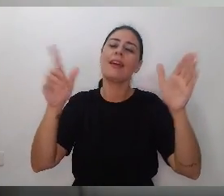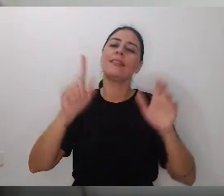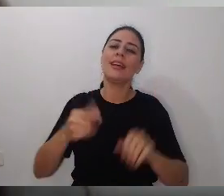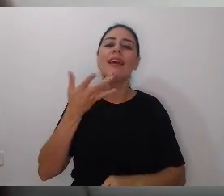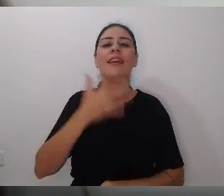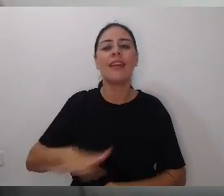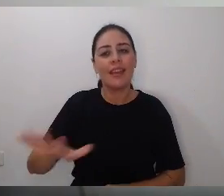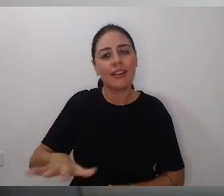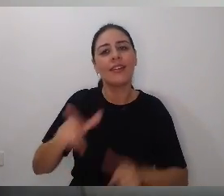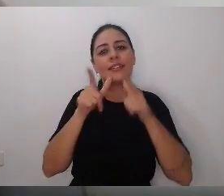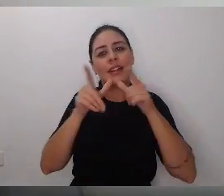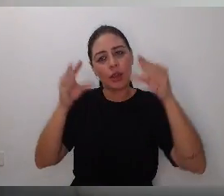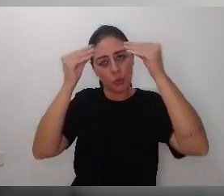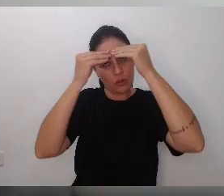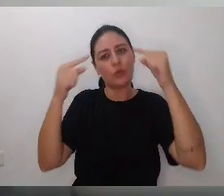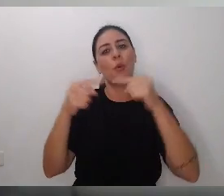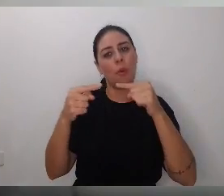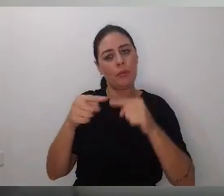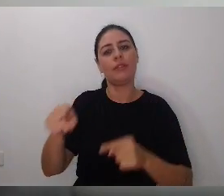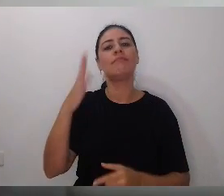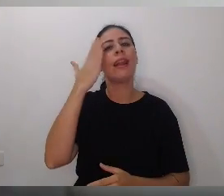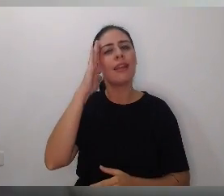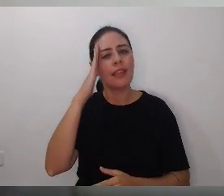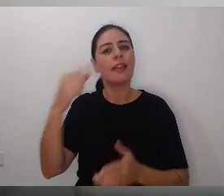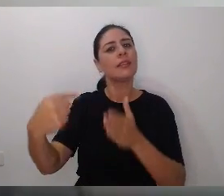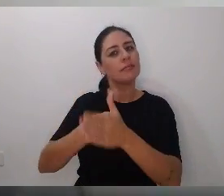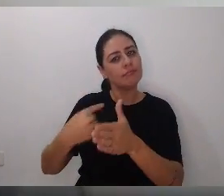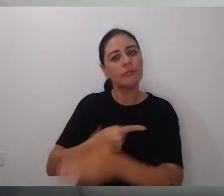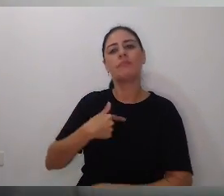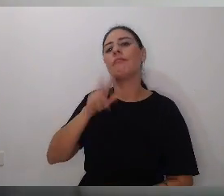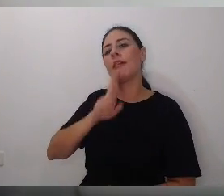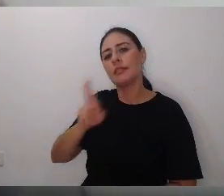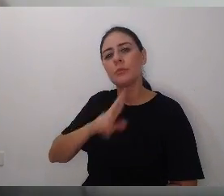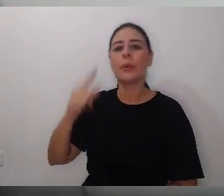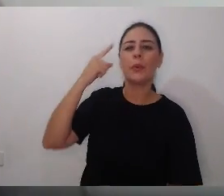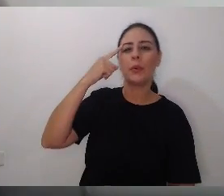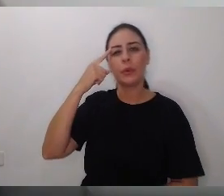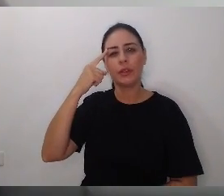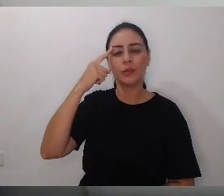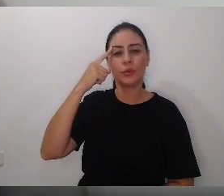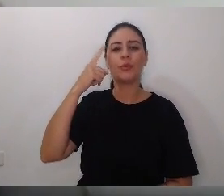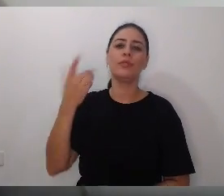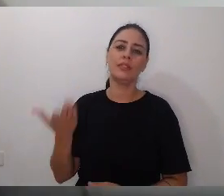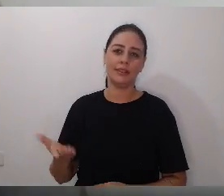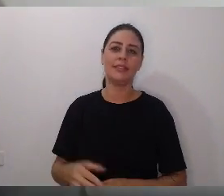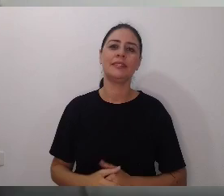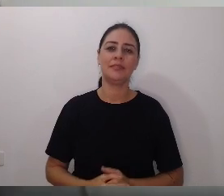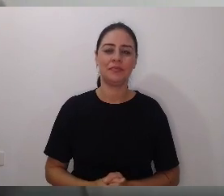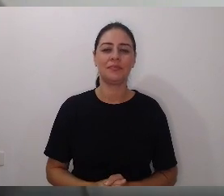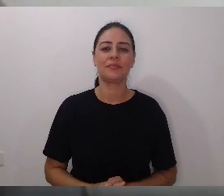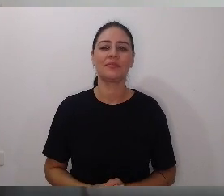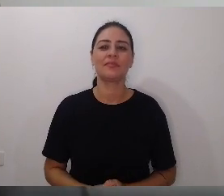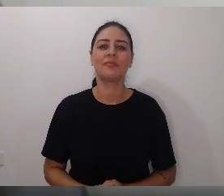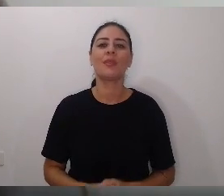criança o que ela acha que a gente pode fazer para vencer esse vírus, né? Envolvendo a criança nesse diálogo, mas conversando, sim, abertamente